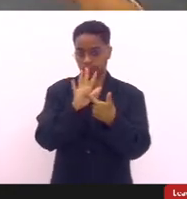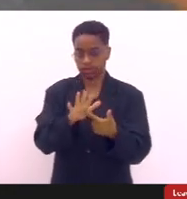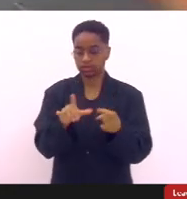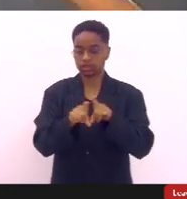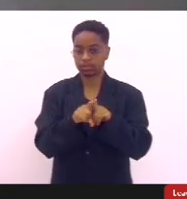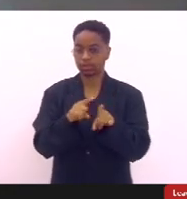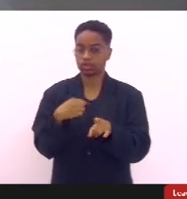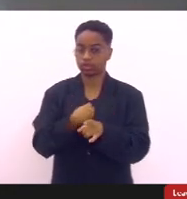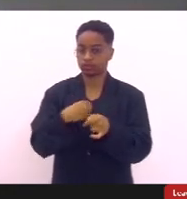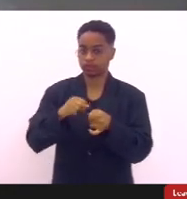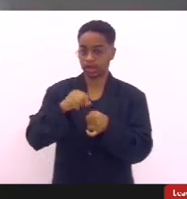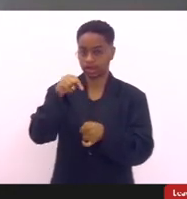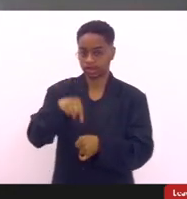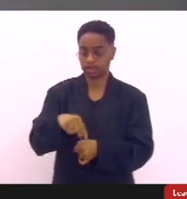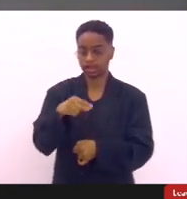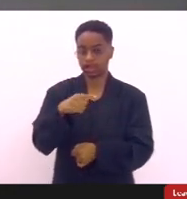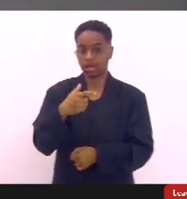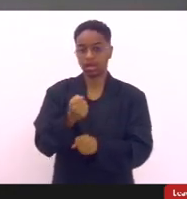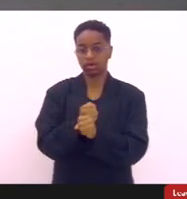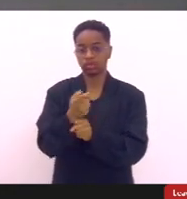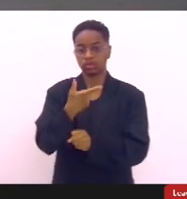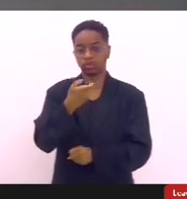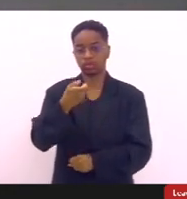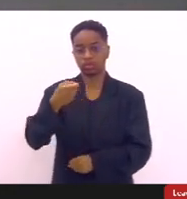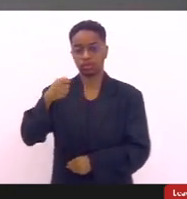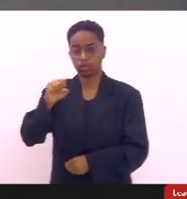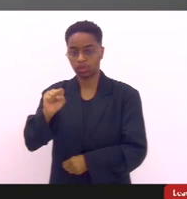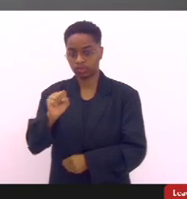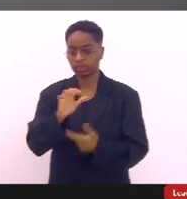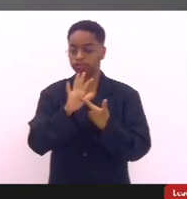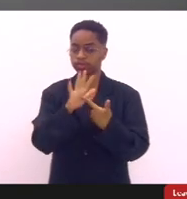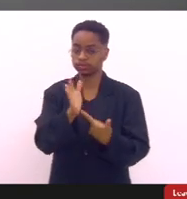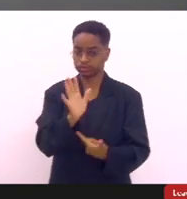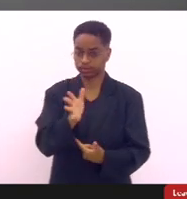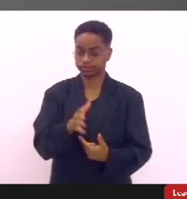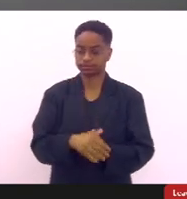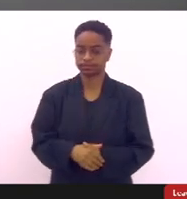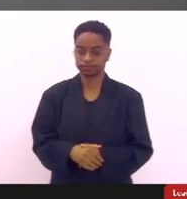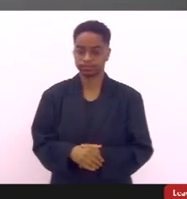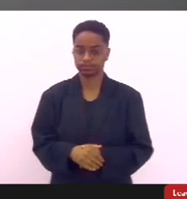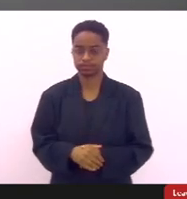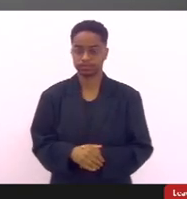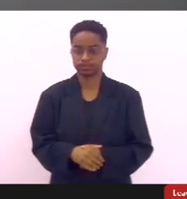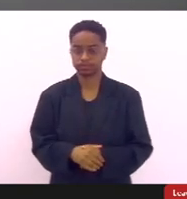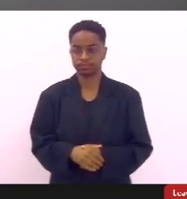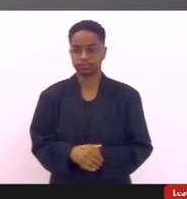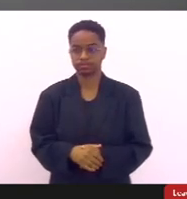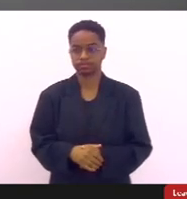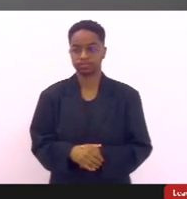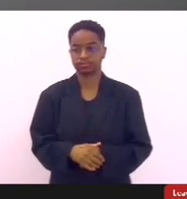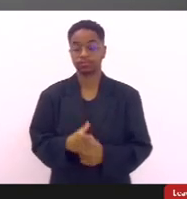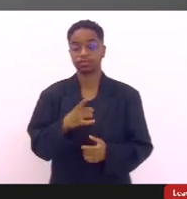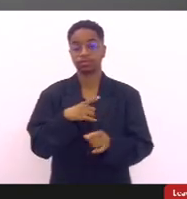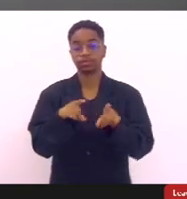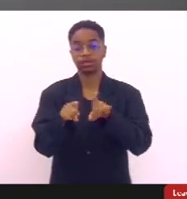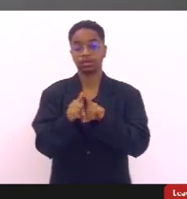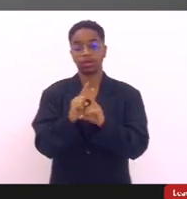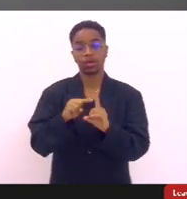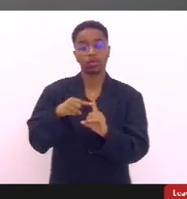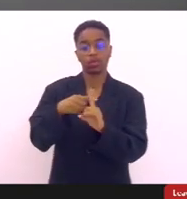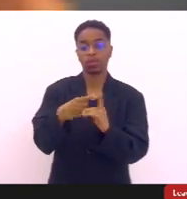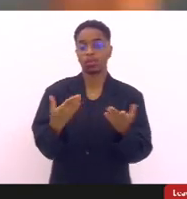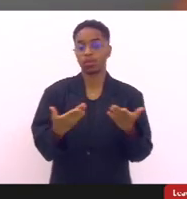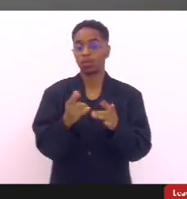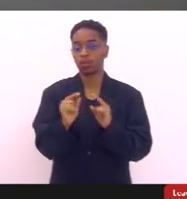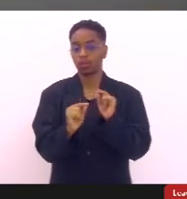aqui, vejam só, em 2008, que já mostrava isso, né? A gente tem a vantagem agora, a